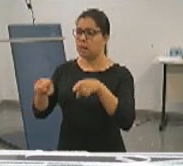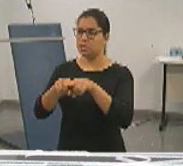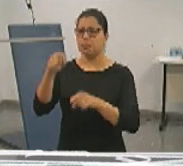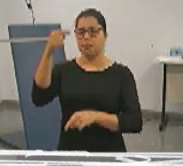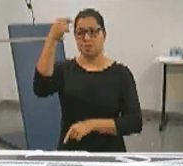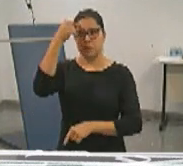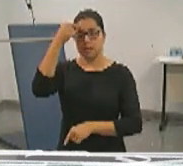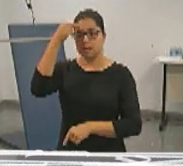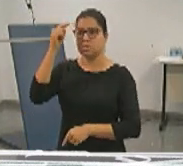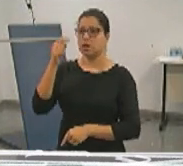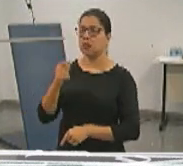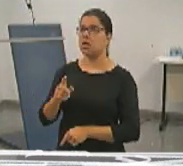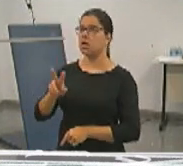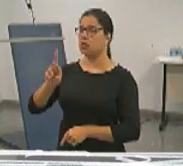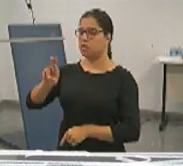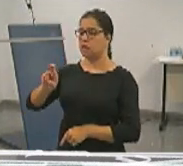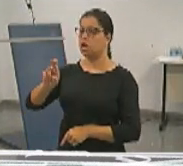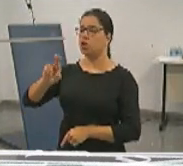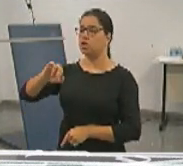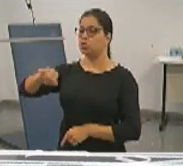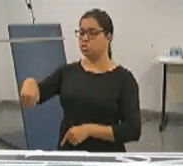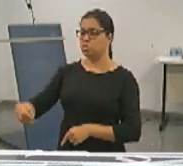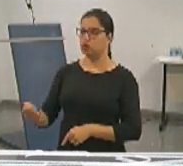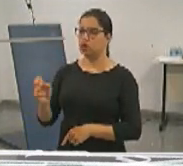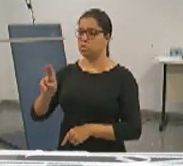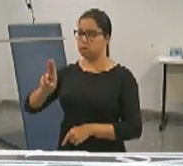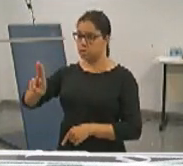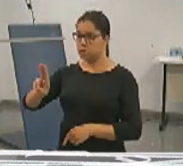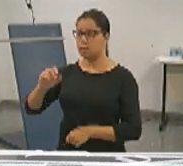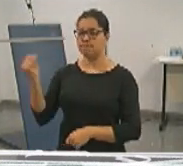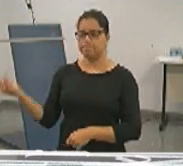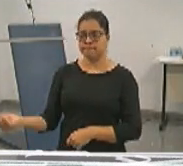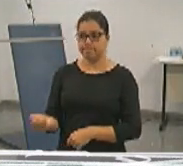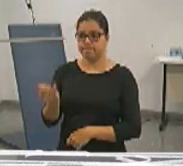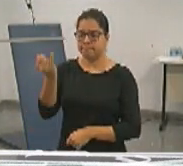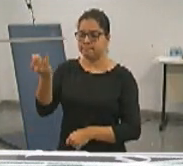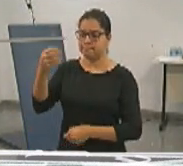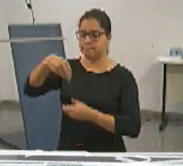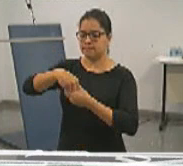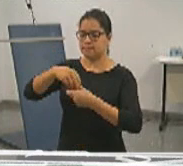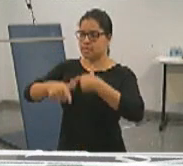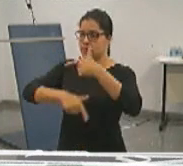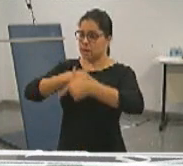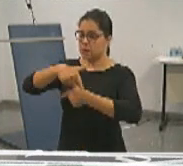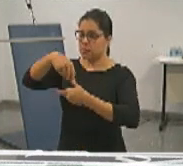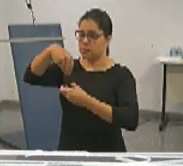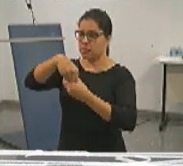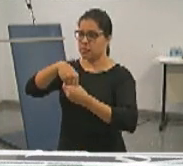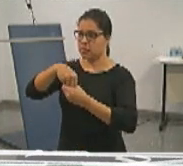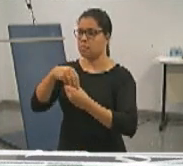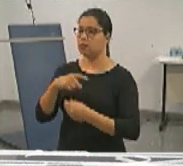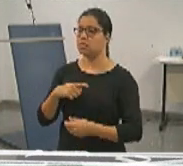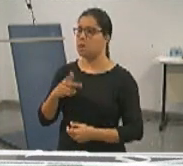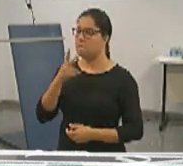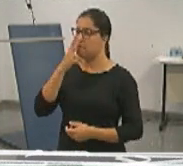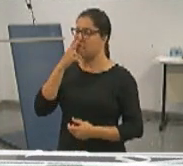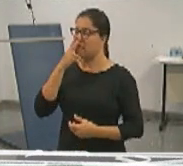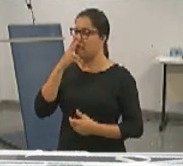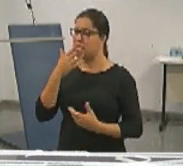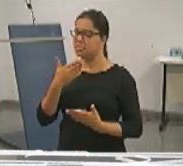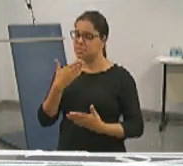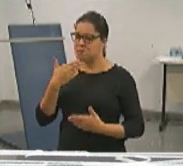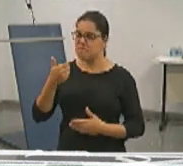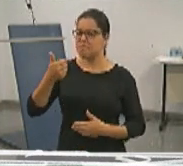dos RJUs aqui. Eles são fundamentais aqui no HU. A participação deles é fundamental. Eles enriquecem aqui